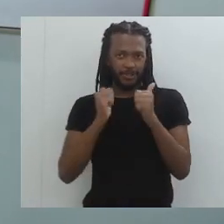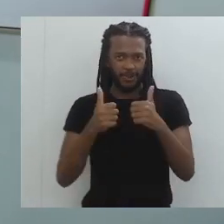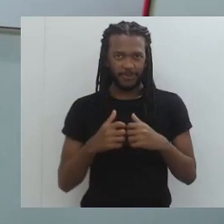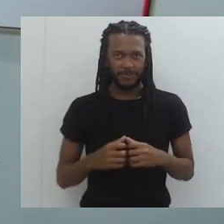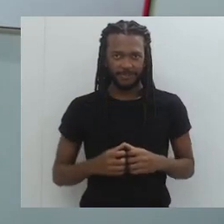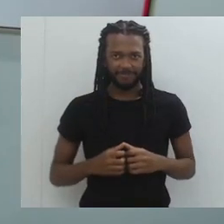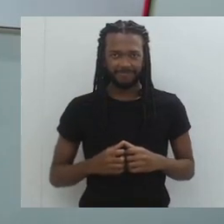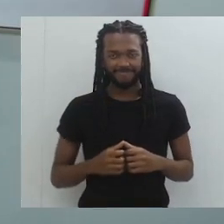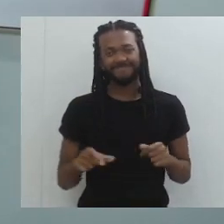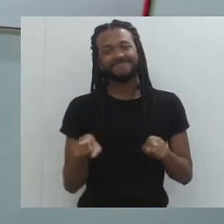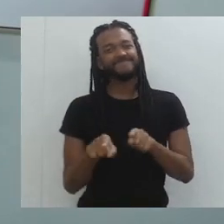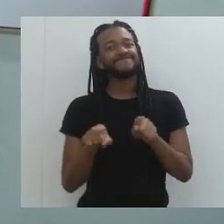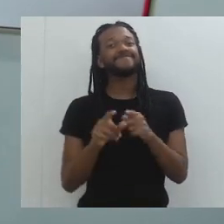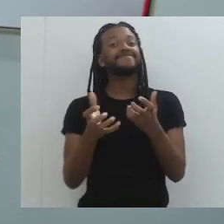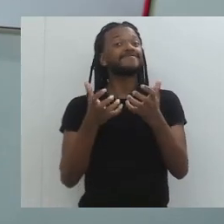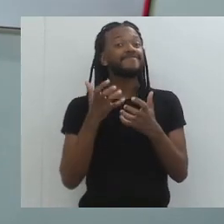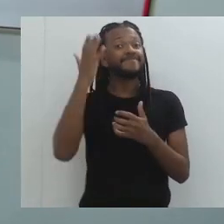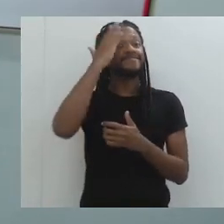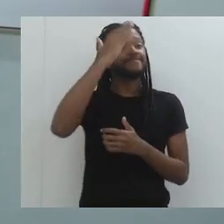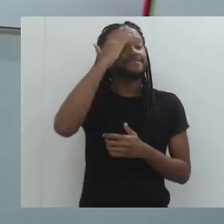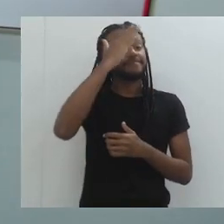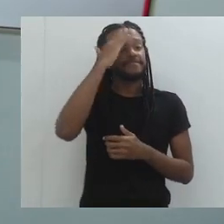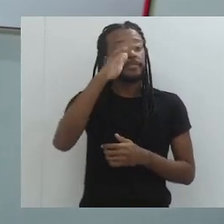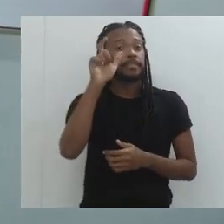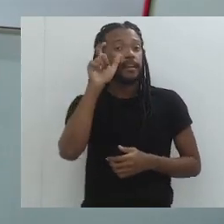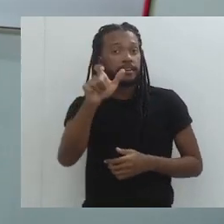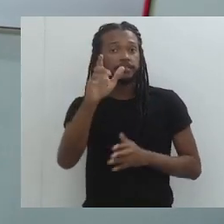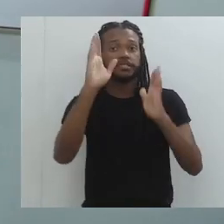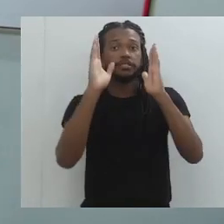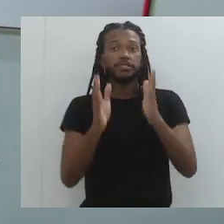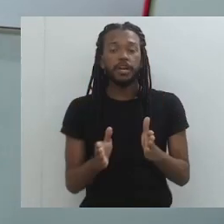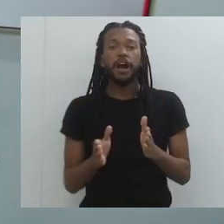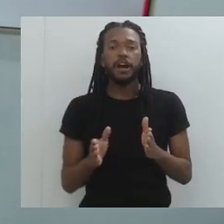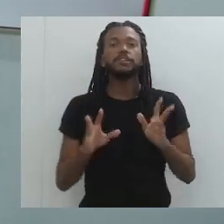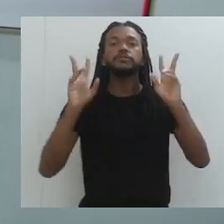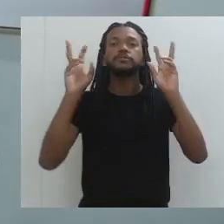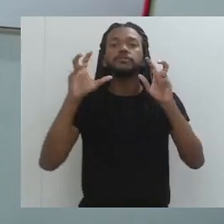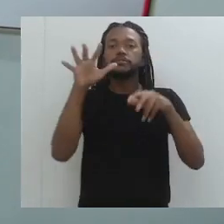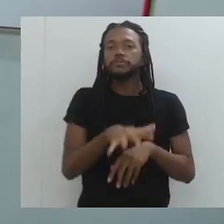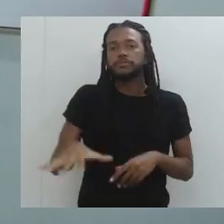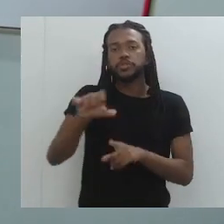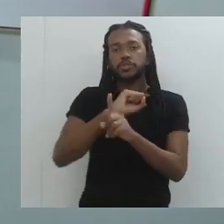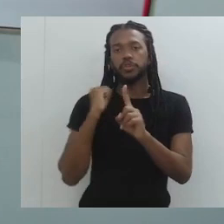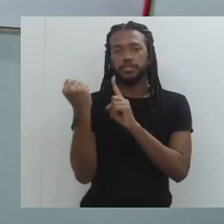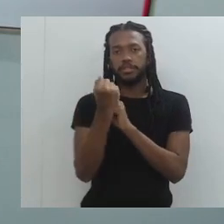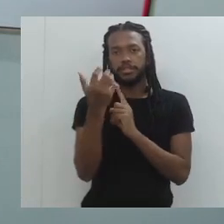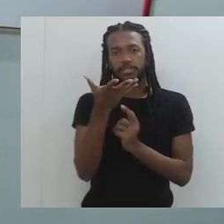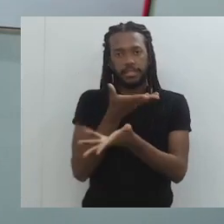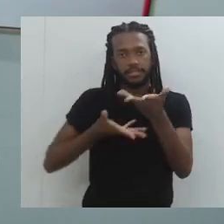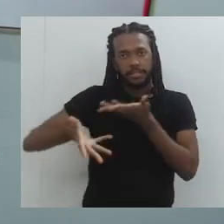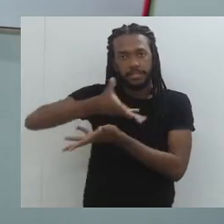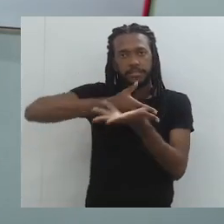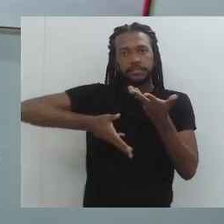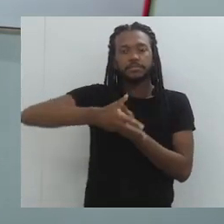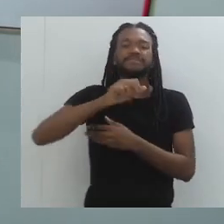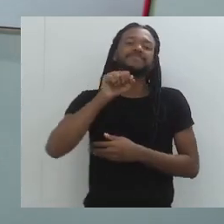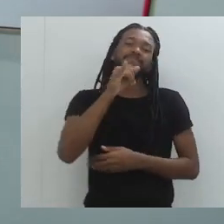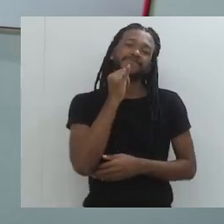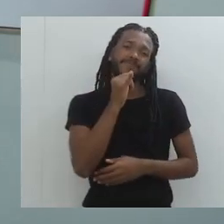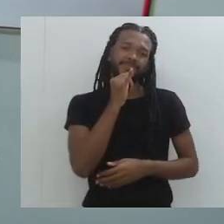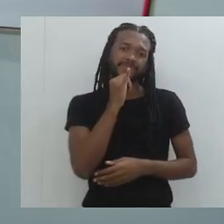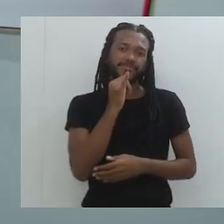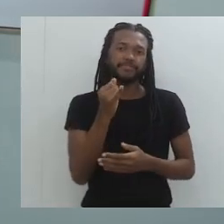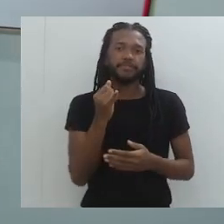E o mais interessante é justamente essa questão da socialização. Então, se você tinha, poxa